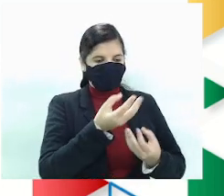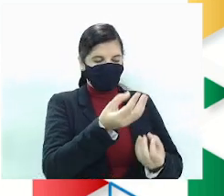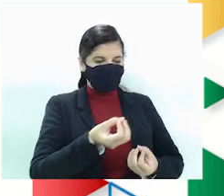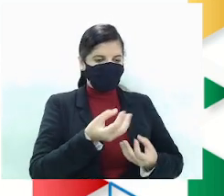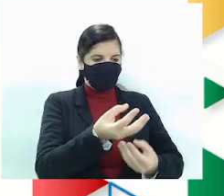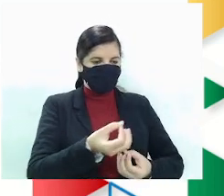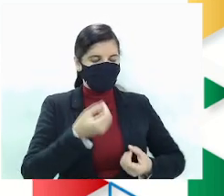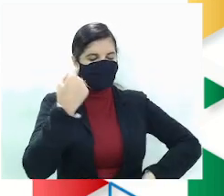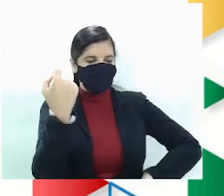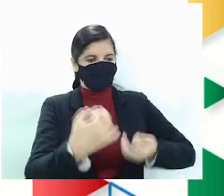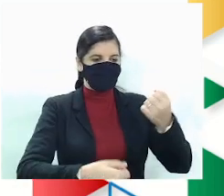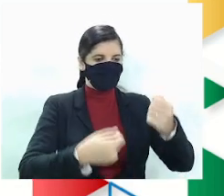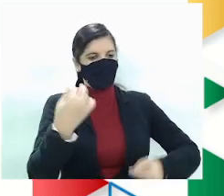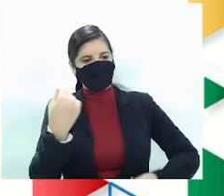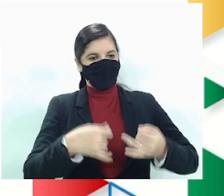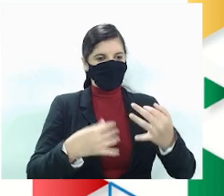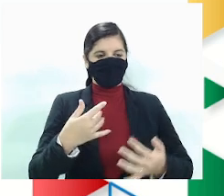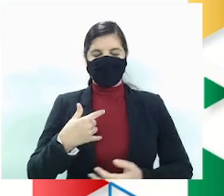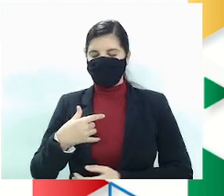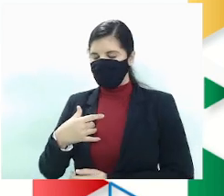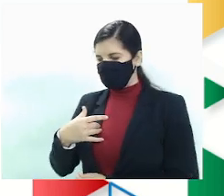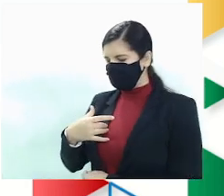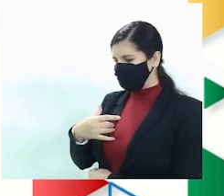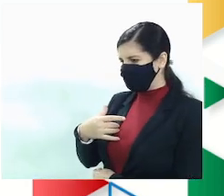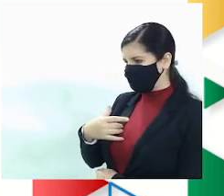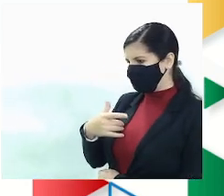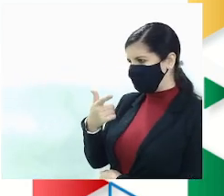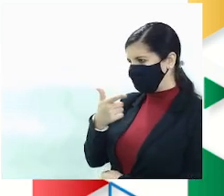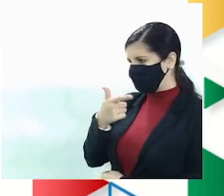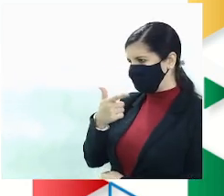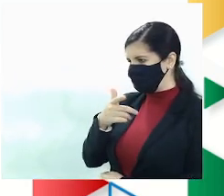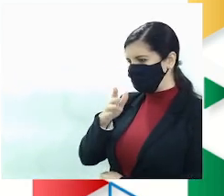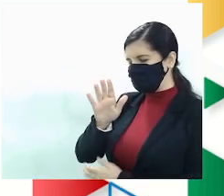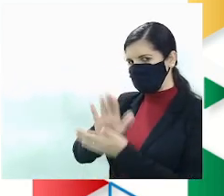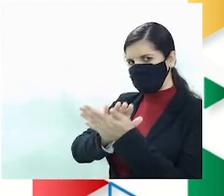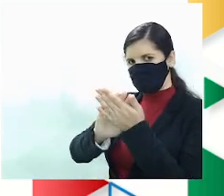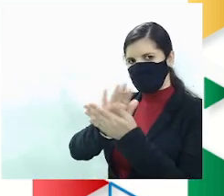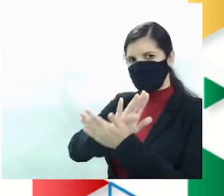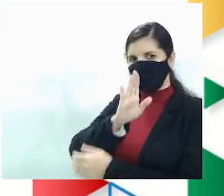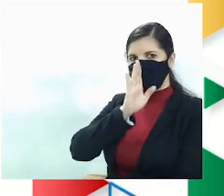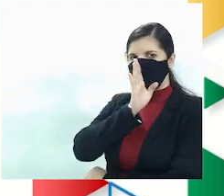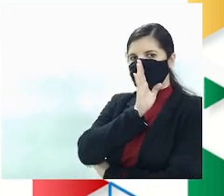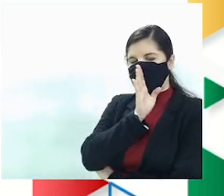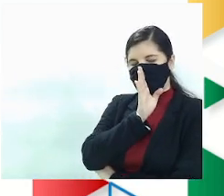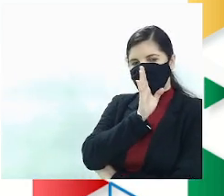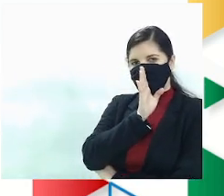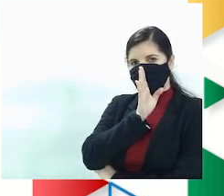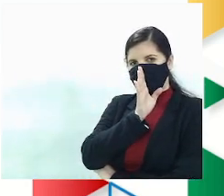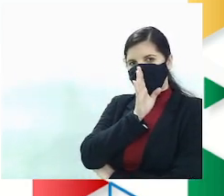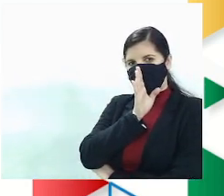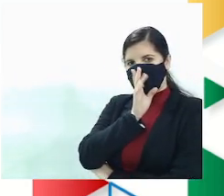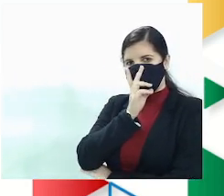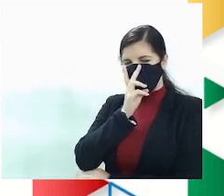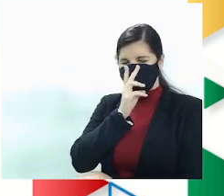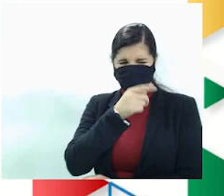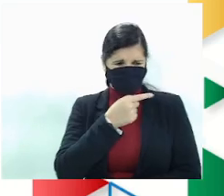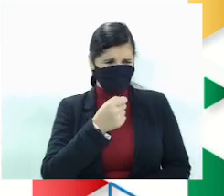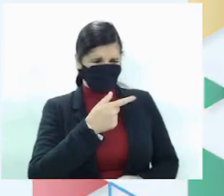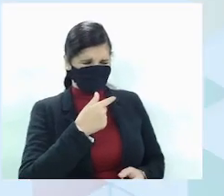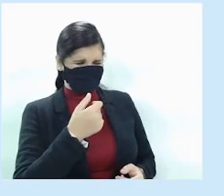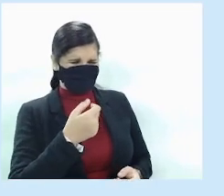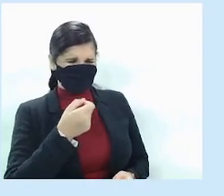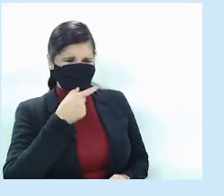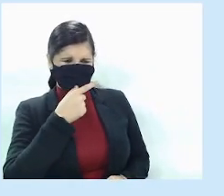e provavelmente você não ri, você não acha graça daquela piada, não porque a piada é realmente sem graça, mas